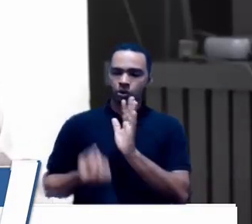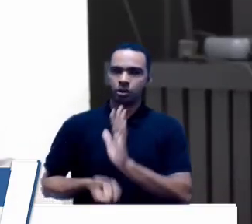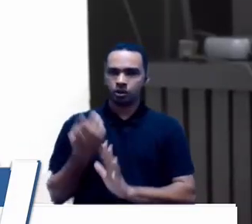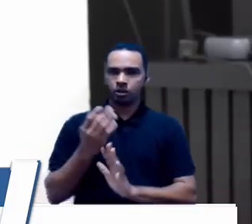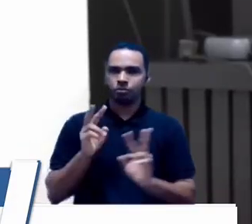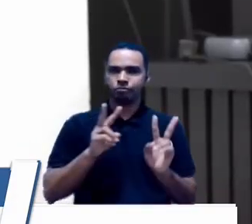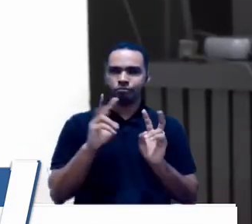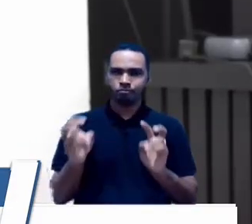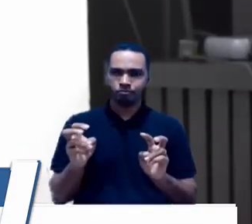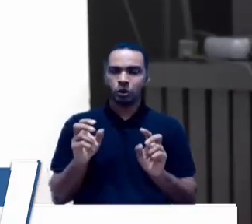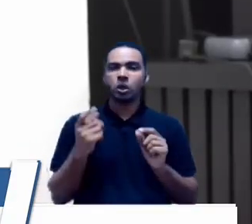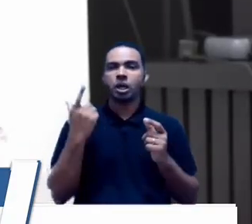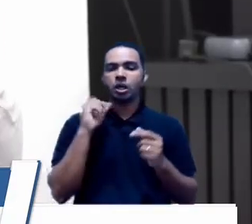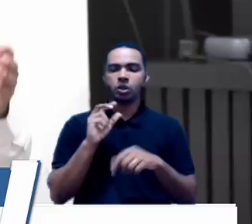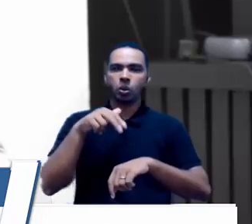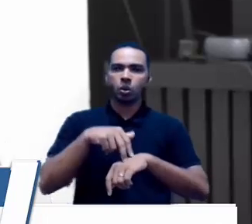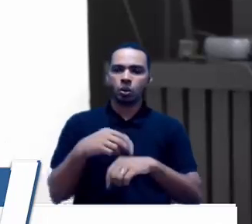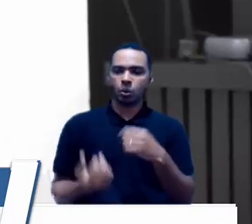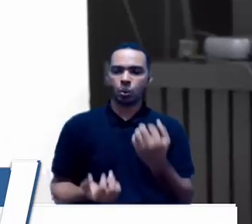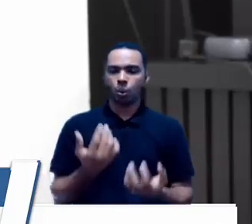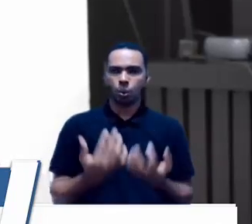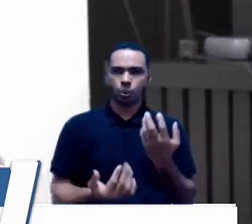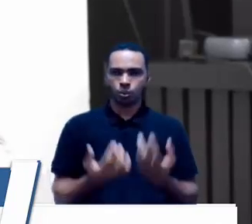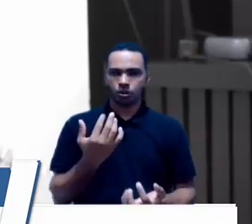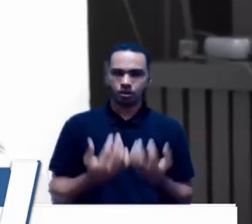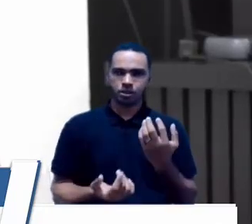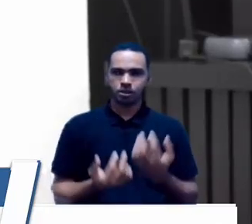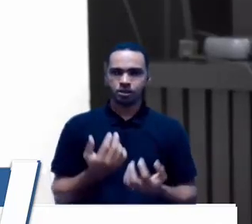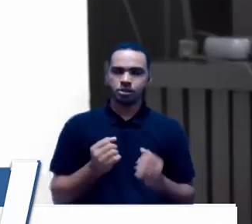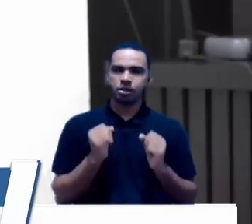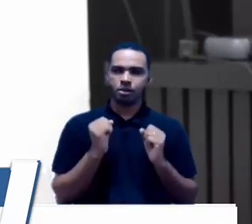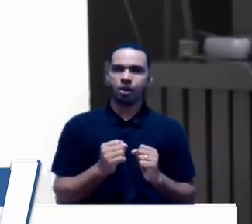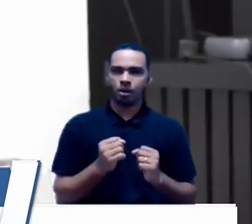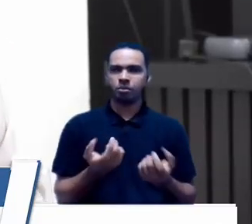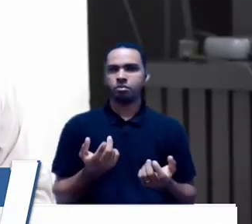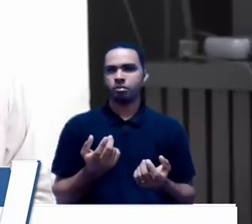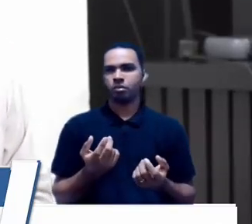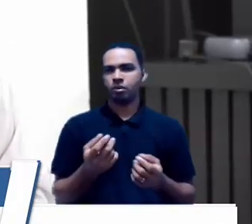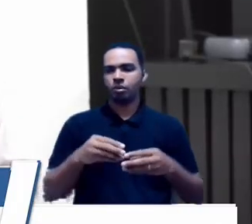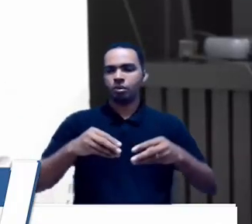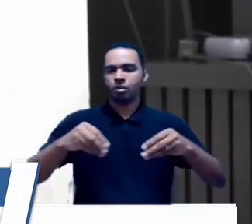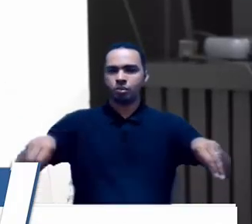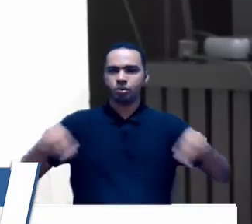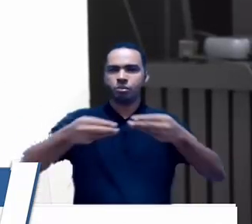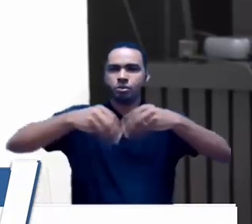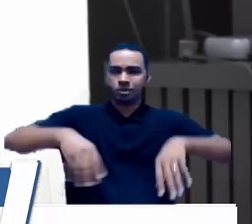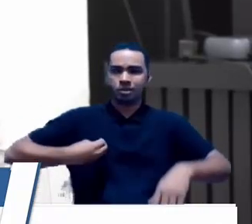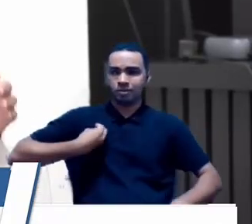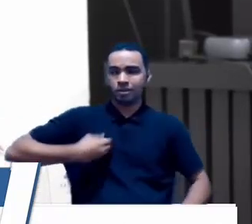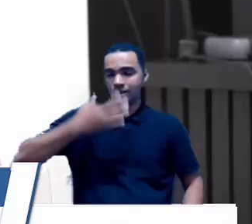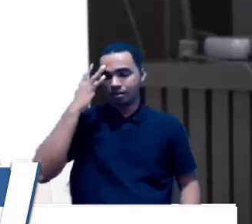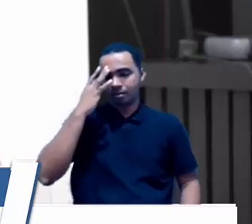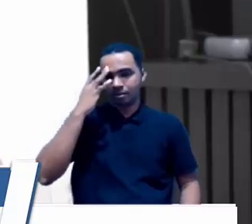quem coloca fogo, né, para poder ficar aí prejudicando a vida da população. Lá na rua Teresina, no Jardim